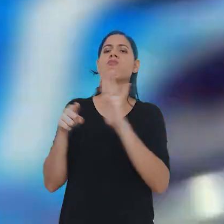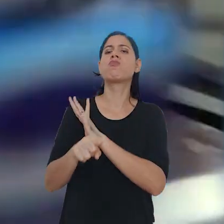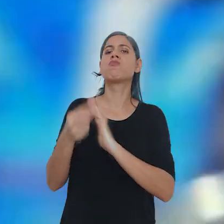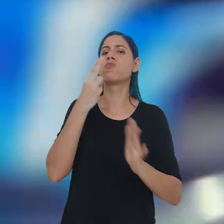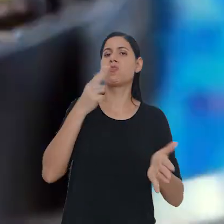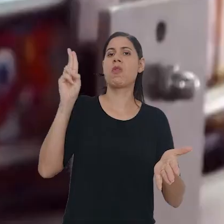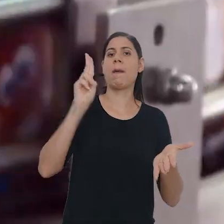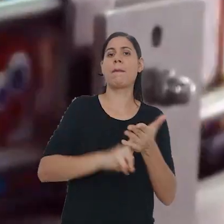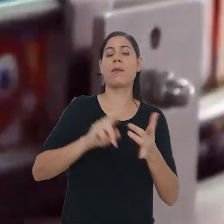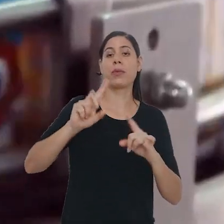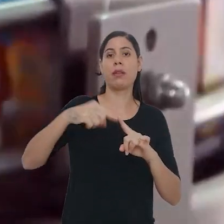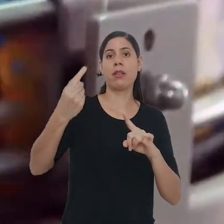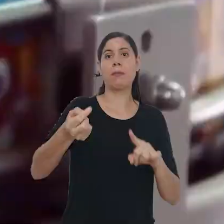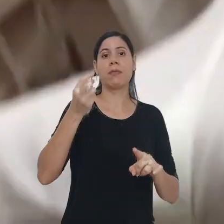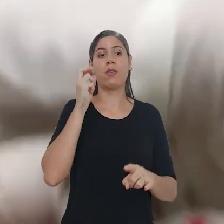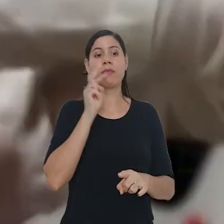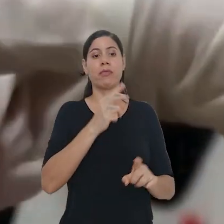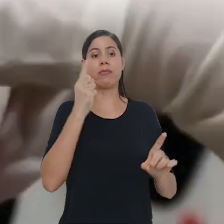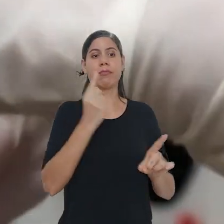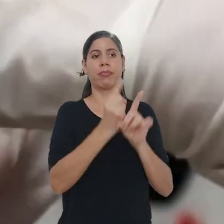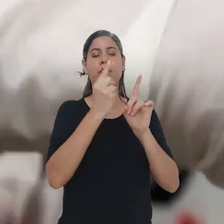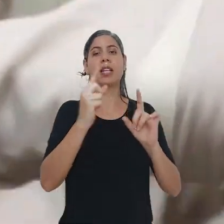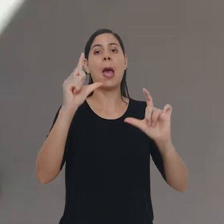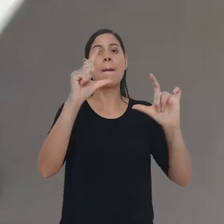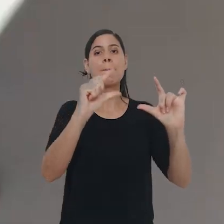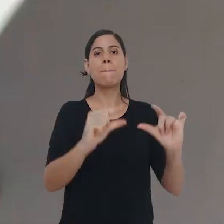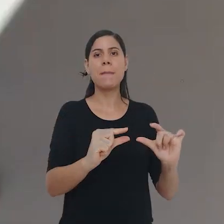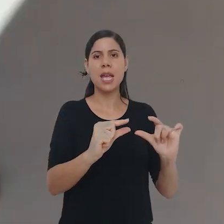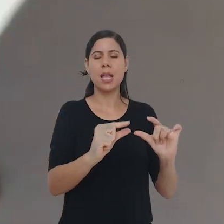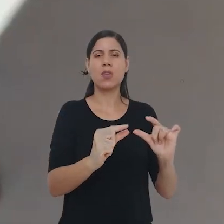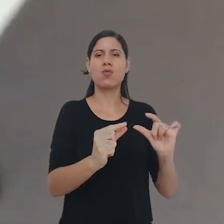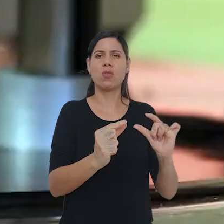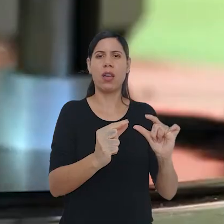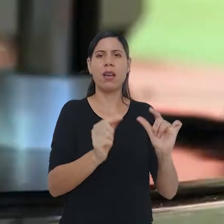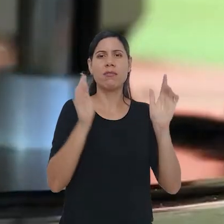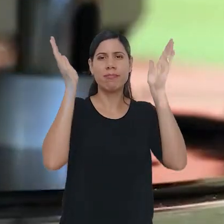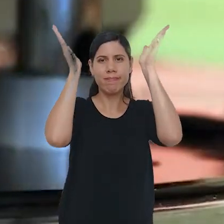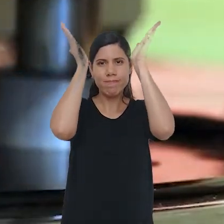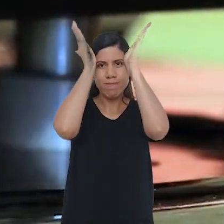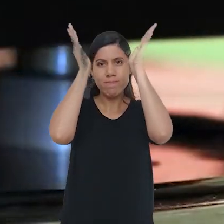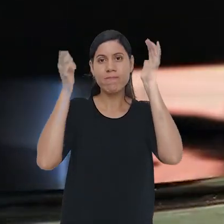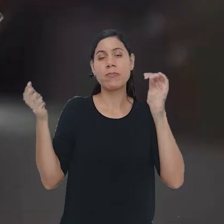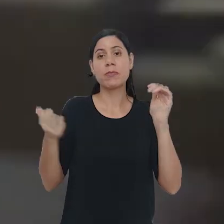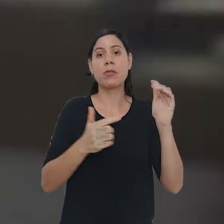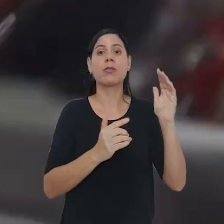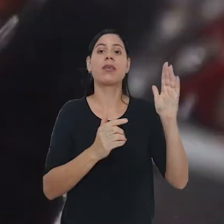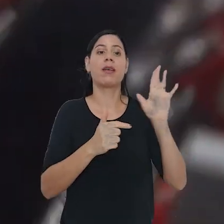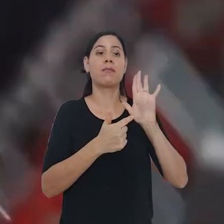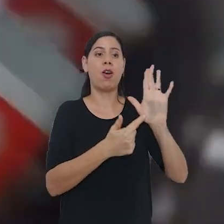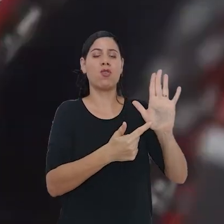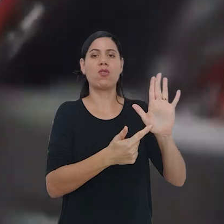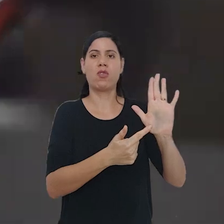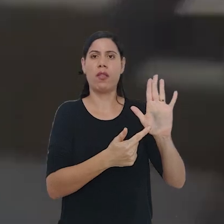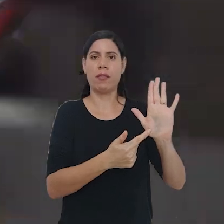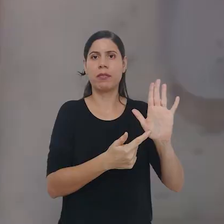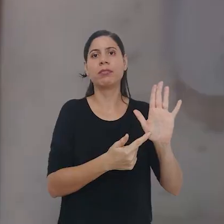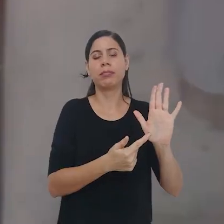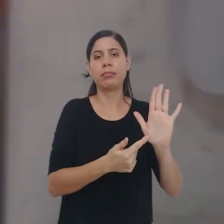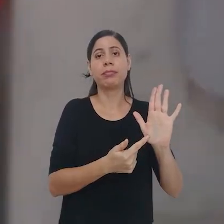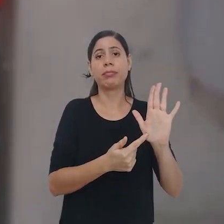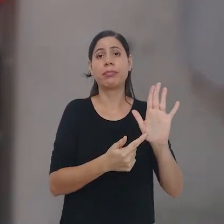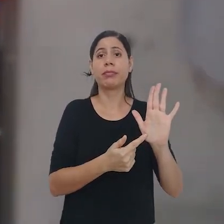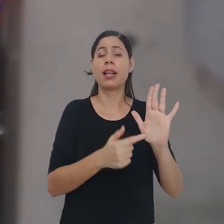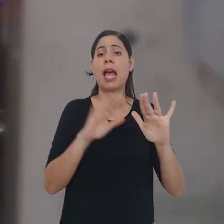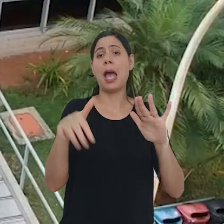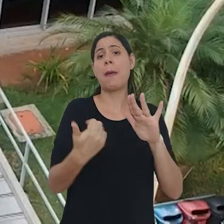laticínios questionou uma multa aplicada após verificação de que havia menos quantidade de leite condensado do que a informada